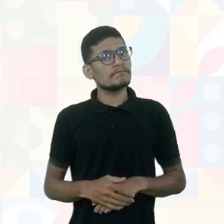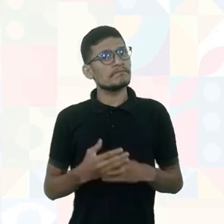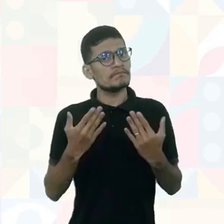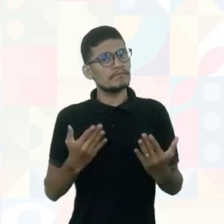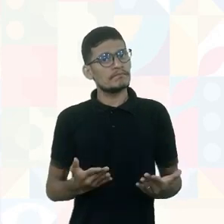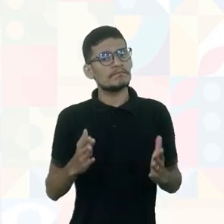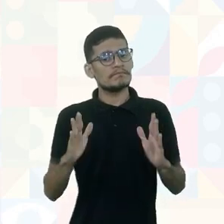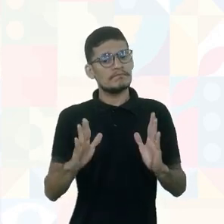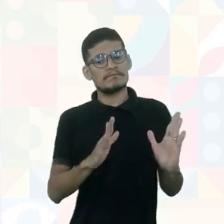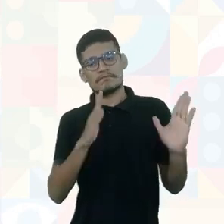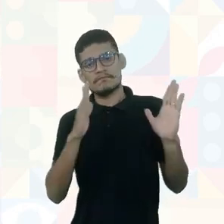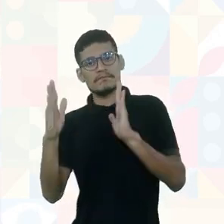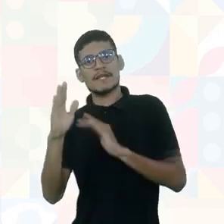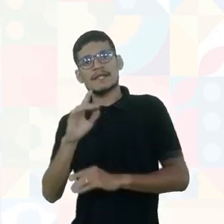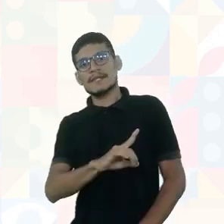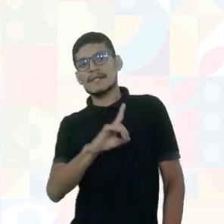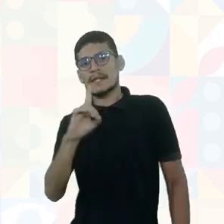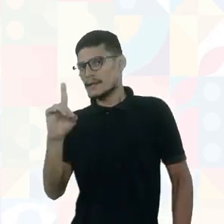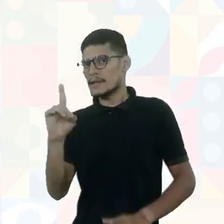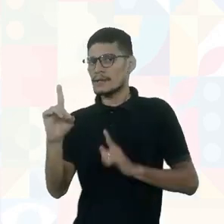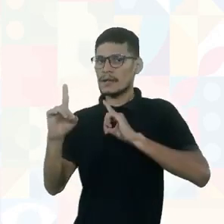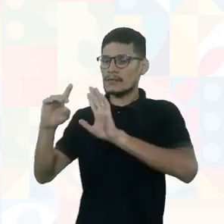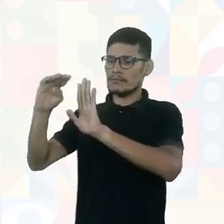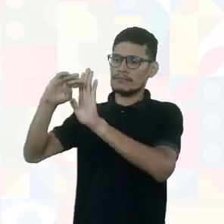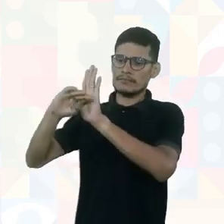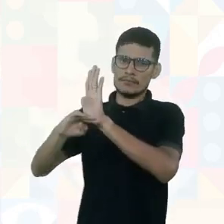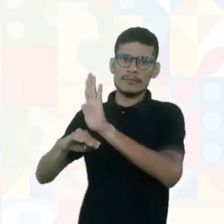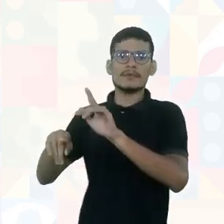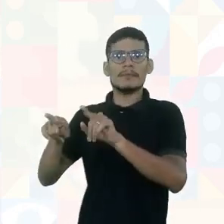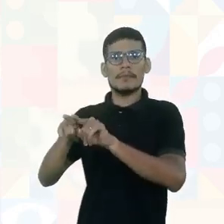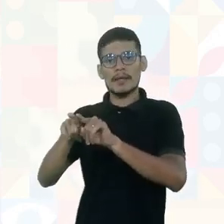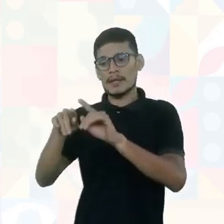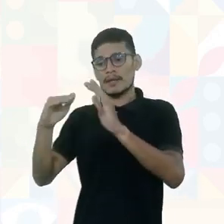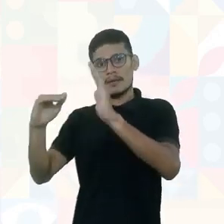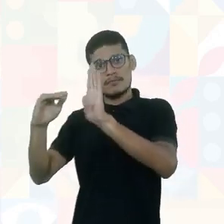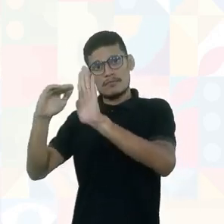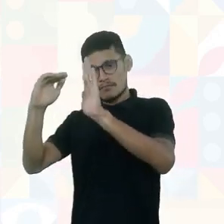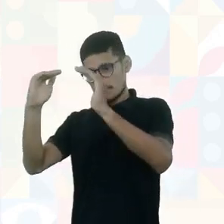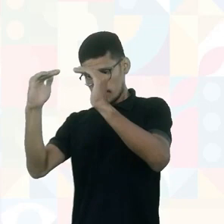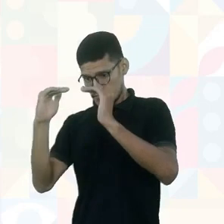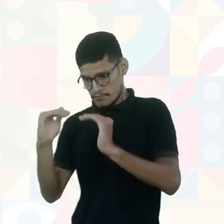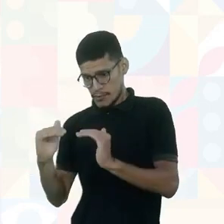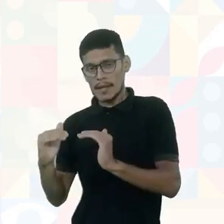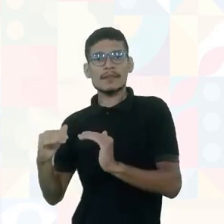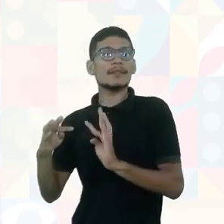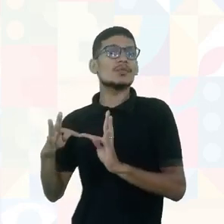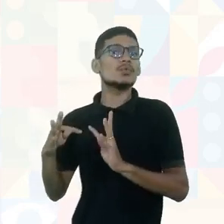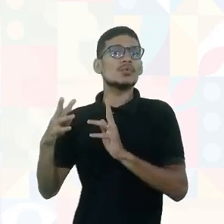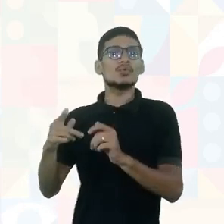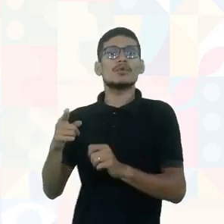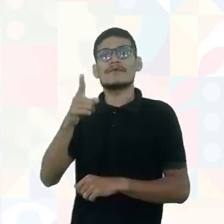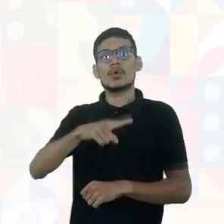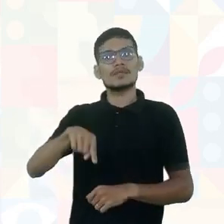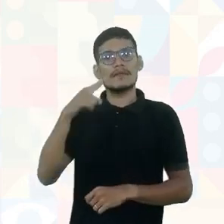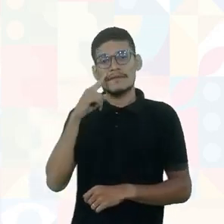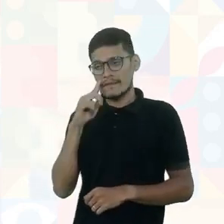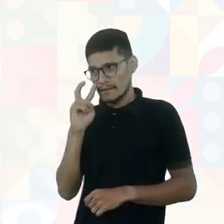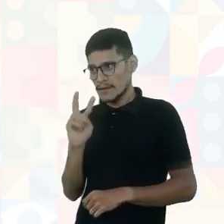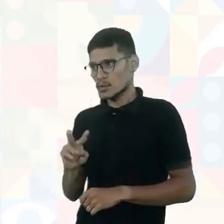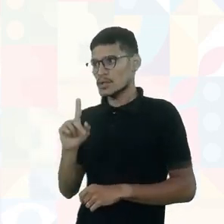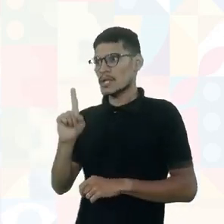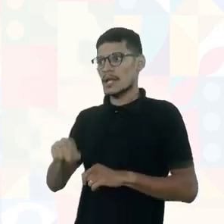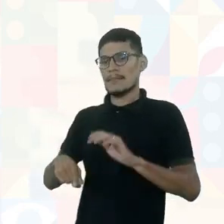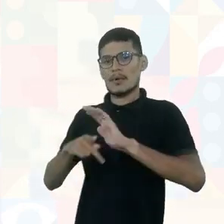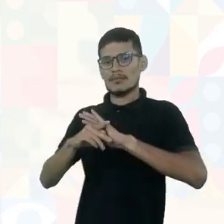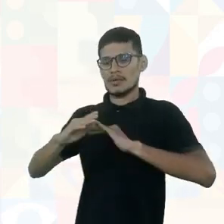logo à direita a gente tem os submenus e embaixo na direita, isso tudo que você está vendo aí são as